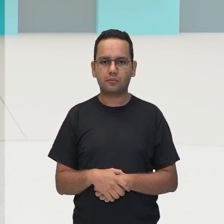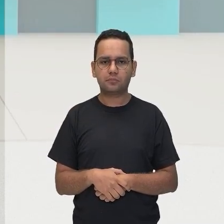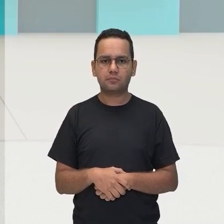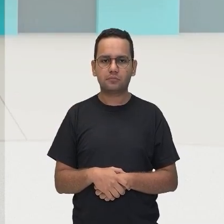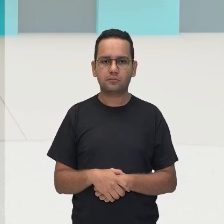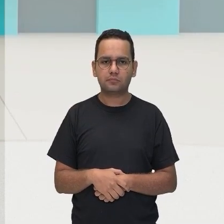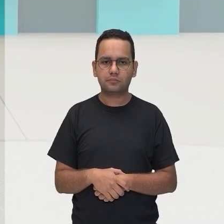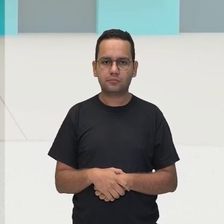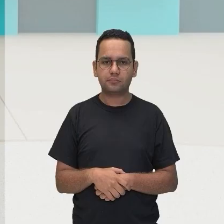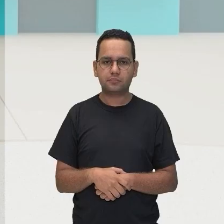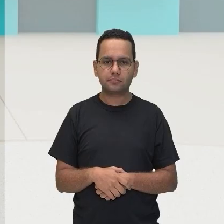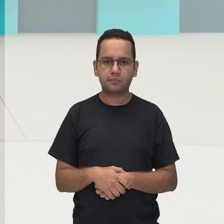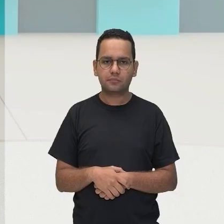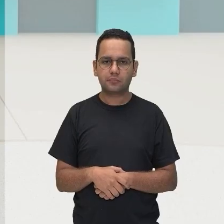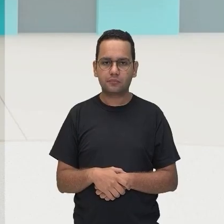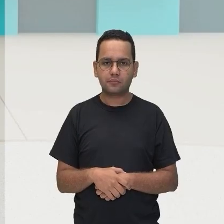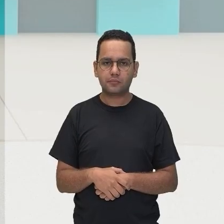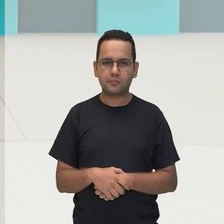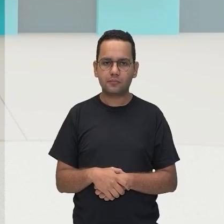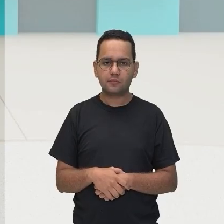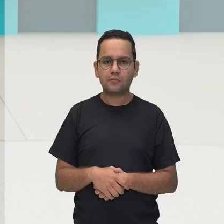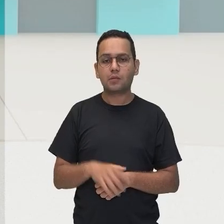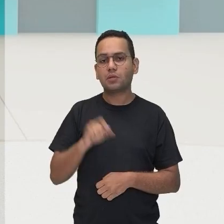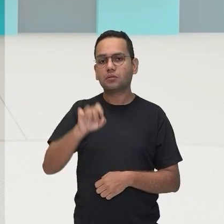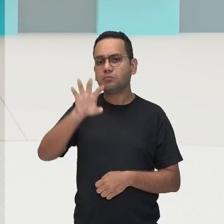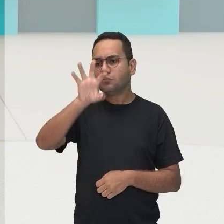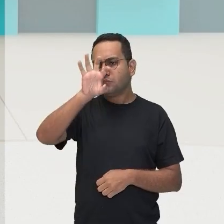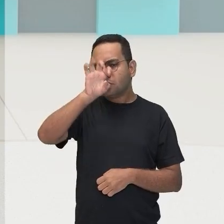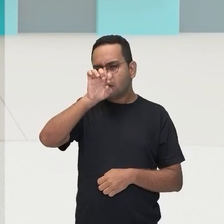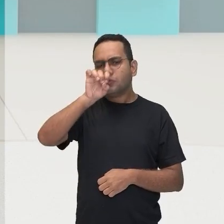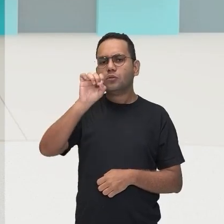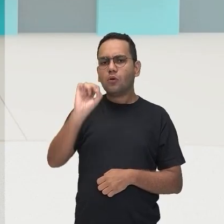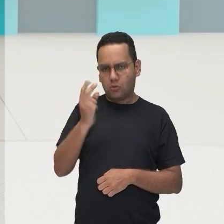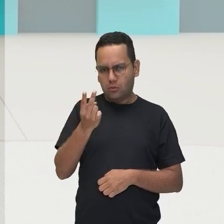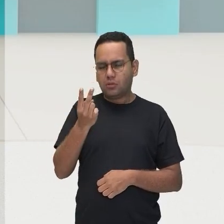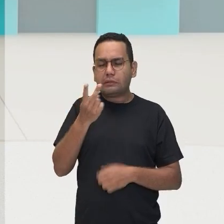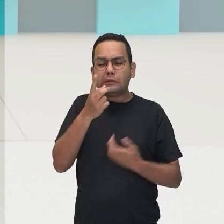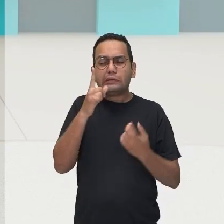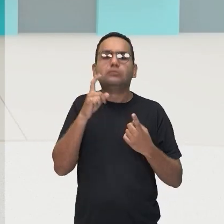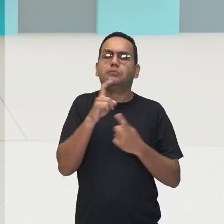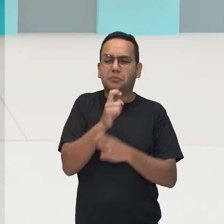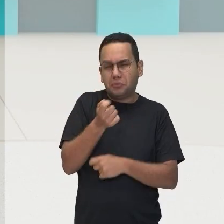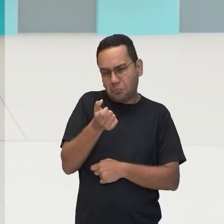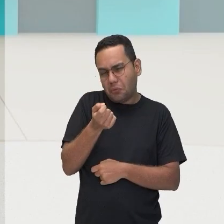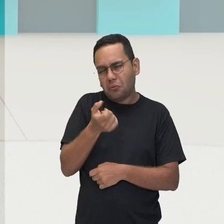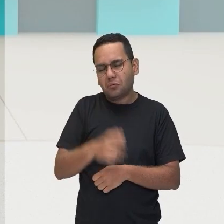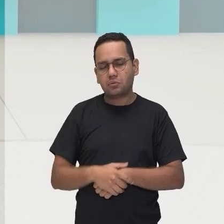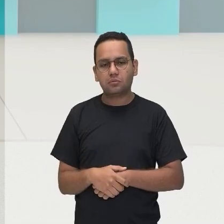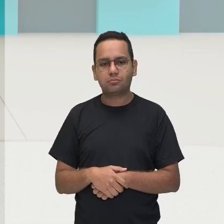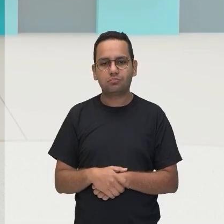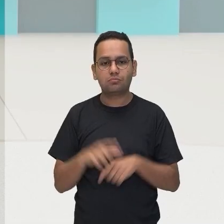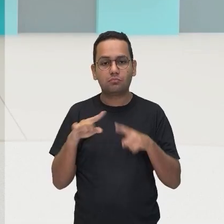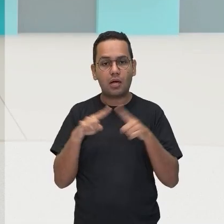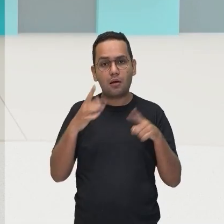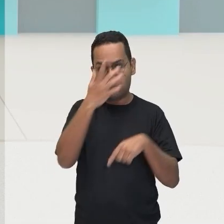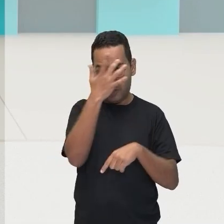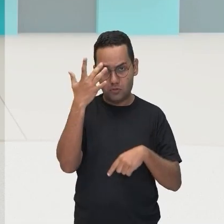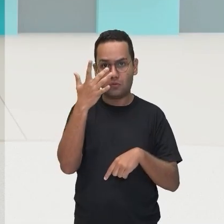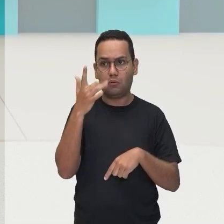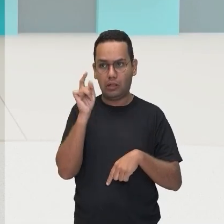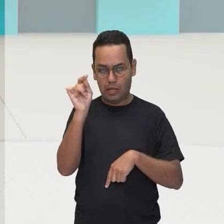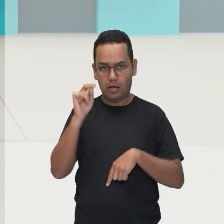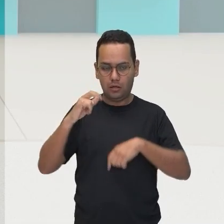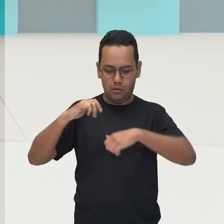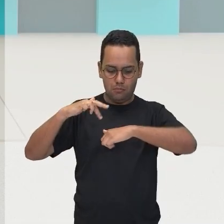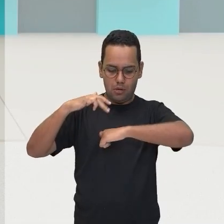esse processo da questão do oxigênio vai ser um pouco mais dificultado. E, por conta disso, o praticante ele acaba sentindo